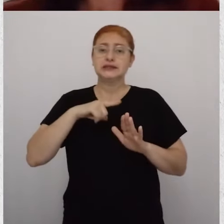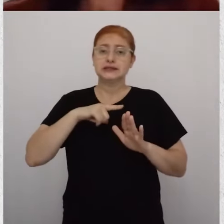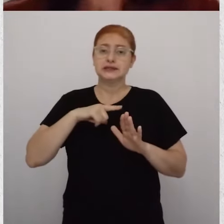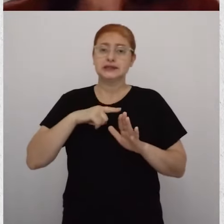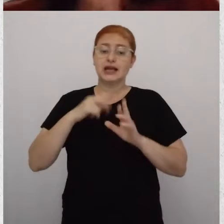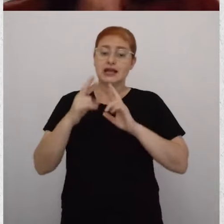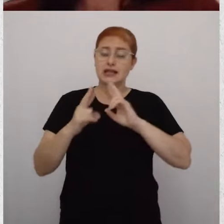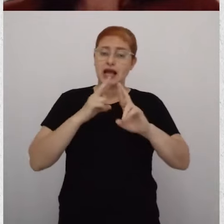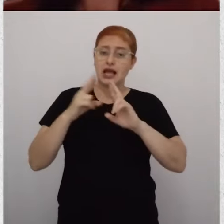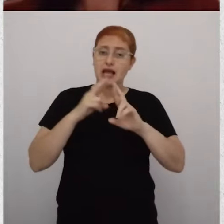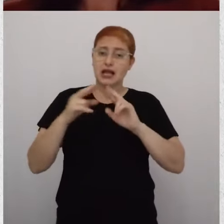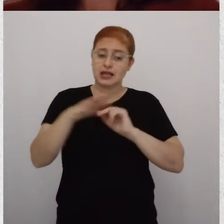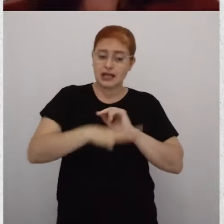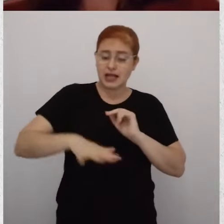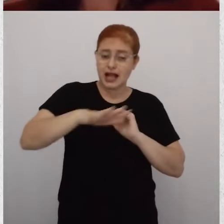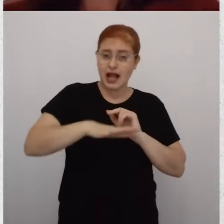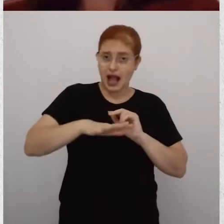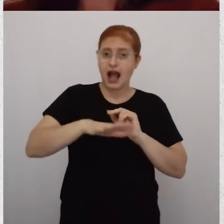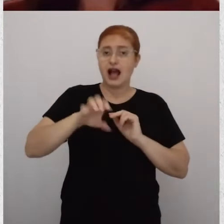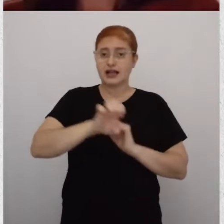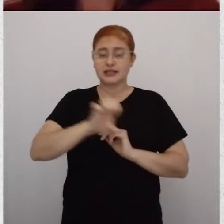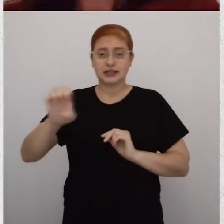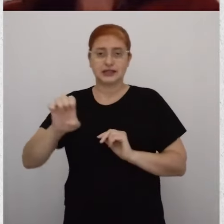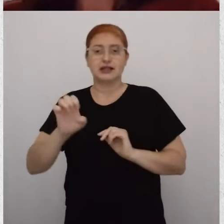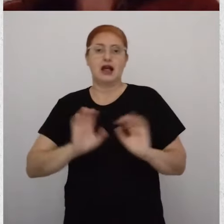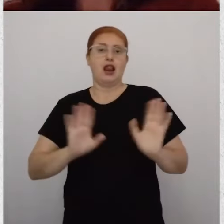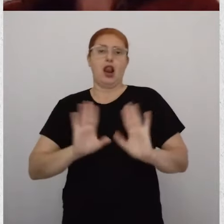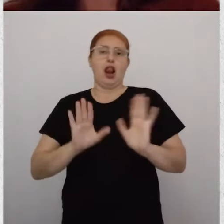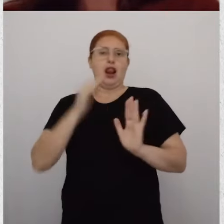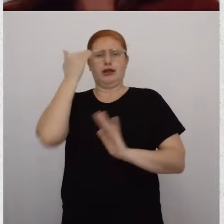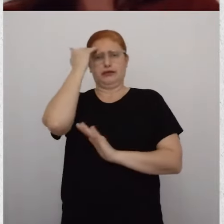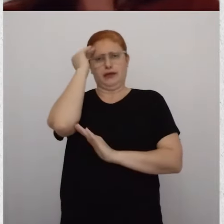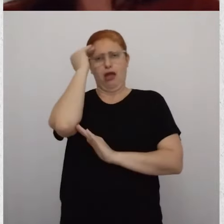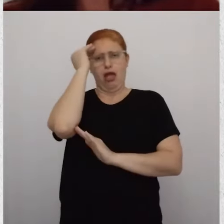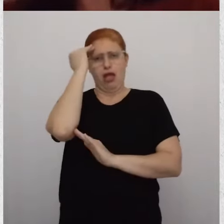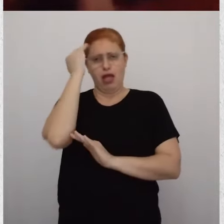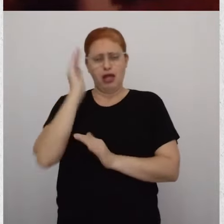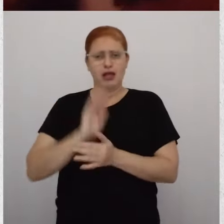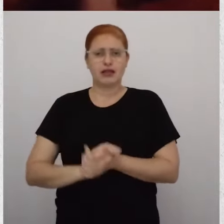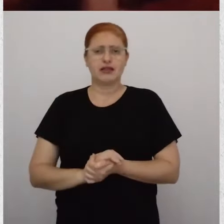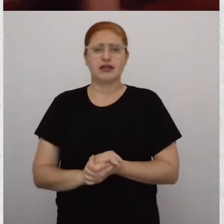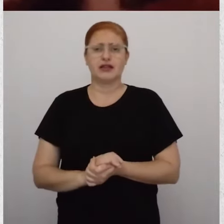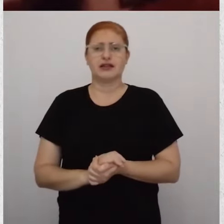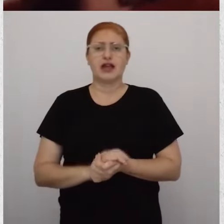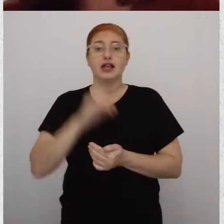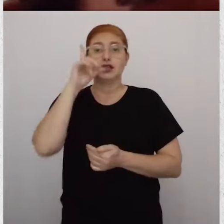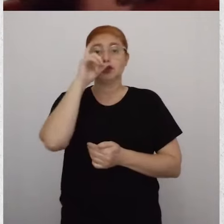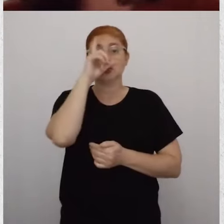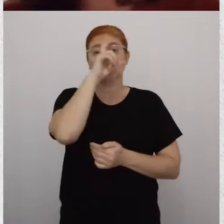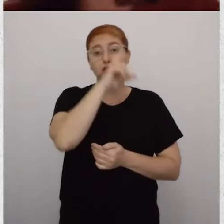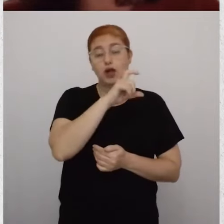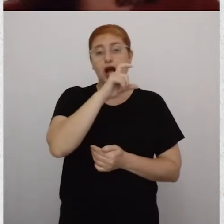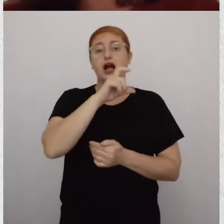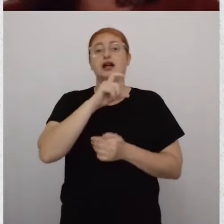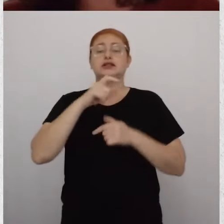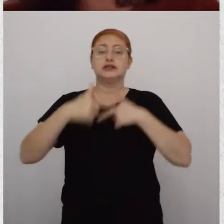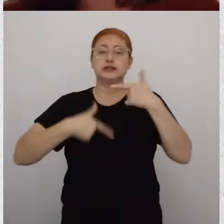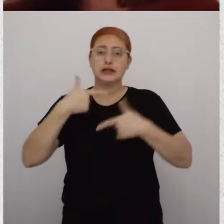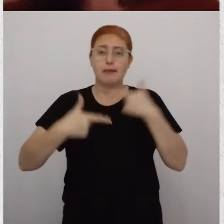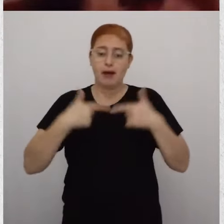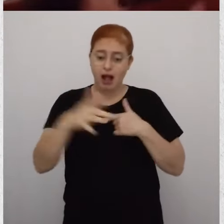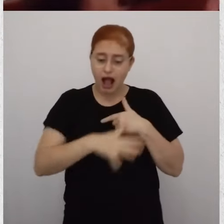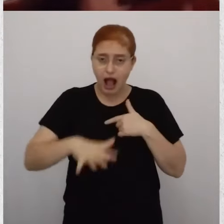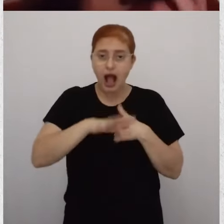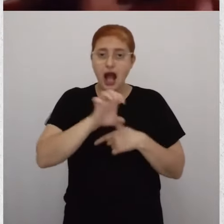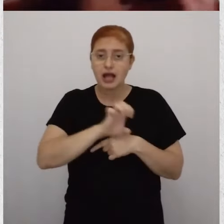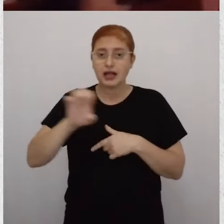esquerda. Não que eu entenda essas crises, essas dificuldades de articulação política no campo da